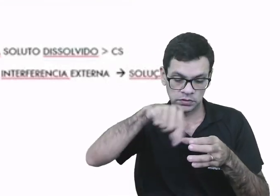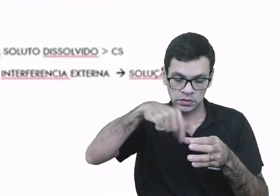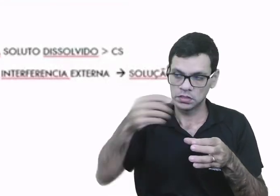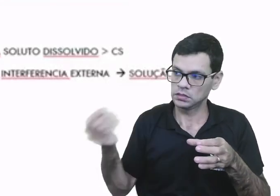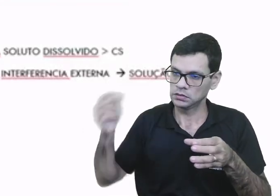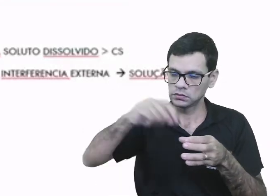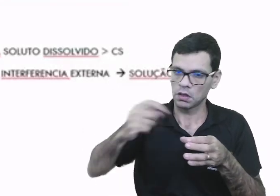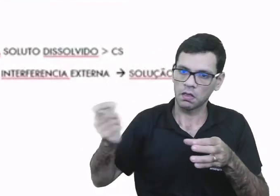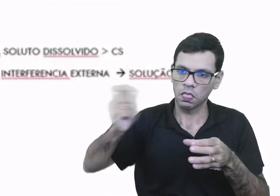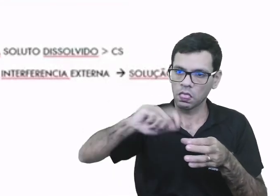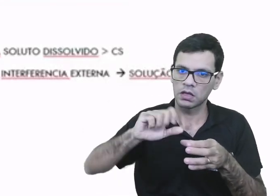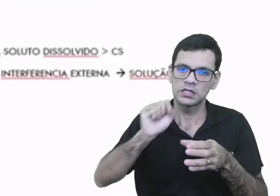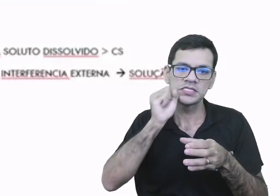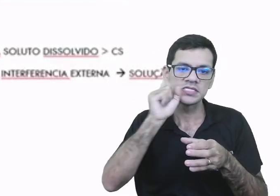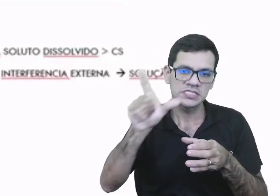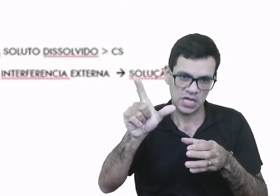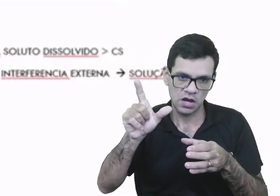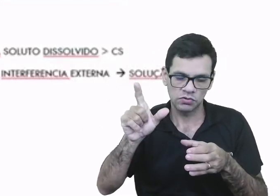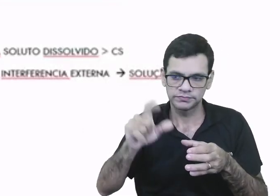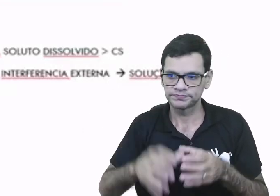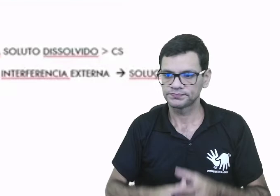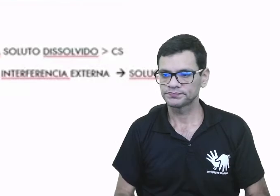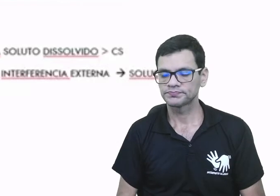Ai, como é ruim desenhar assim.